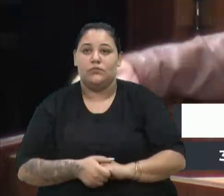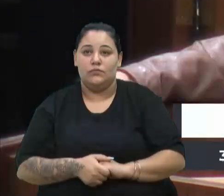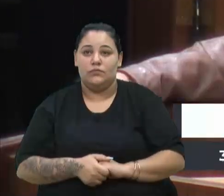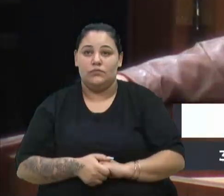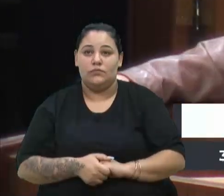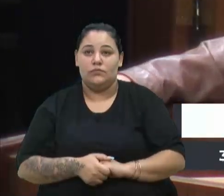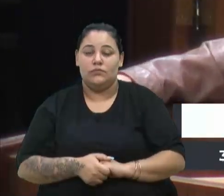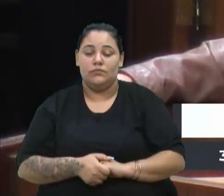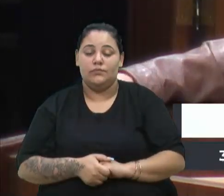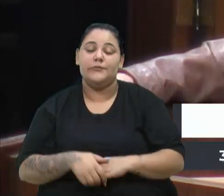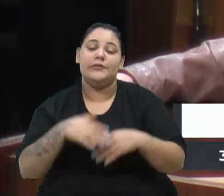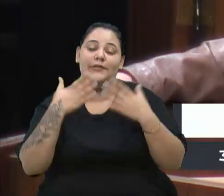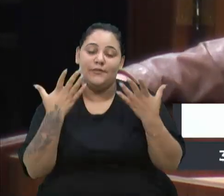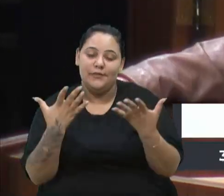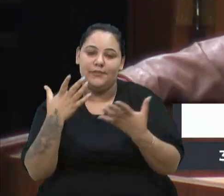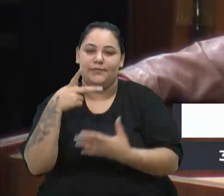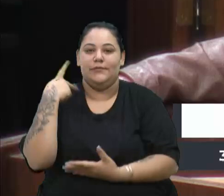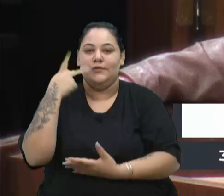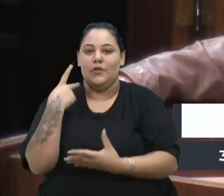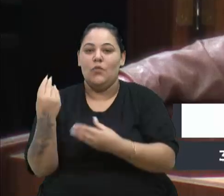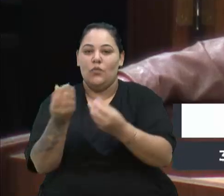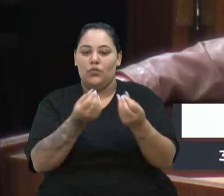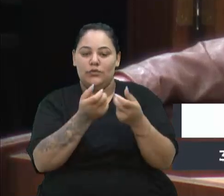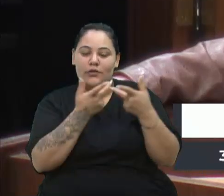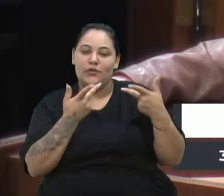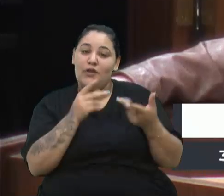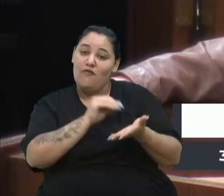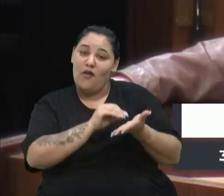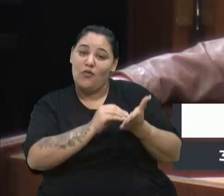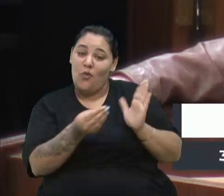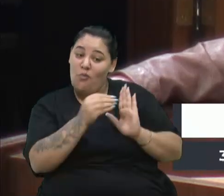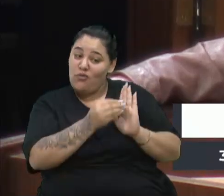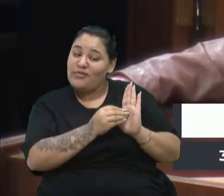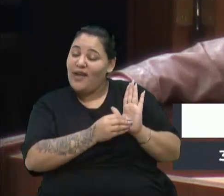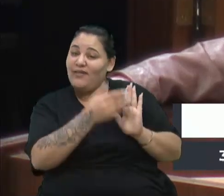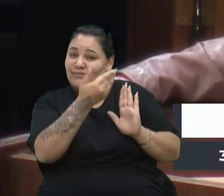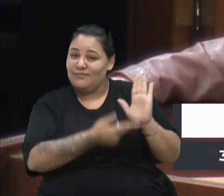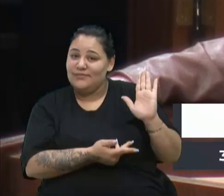Enfim, nobres colegas, muita coisa ficou de fora.